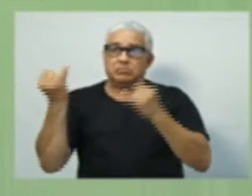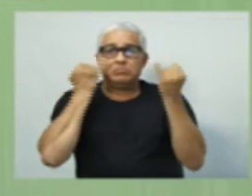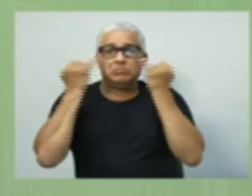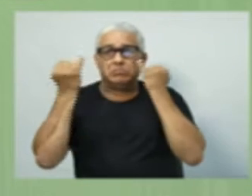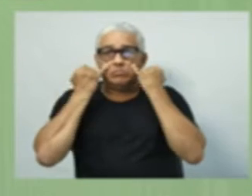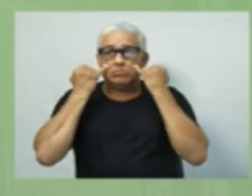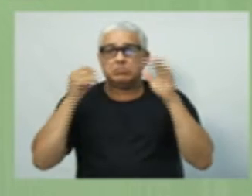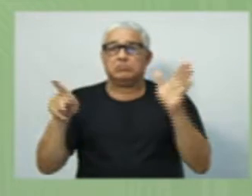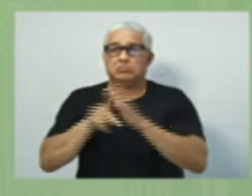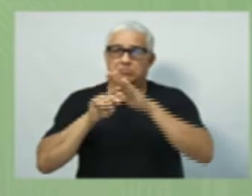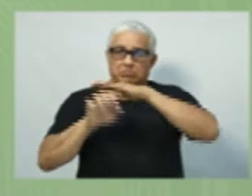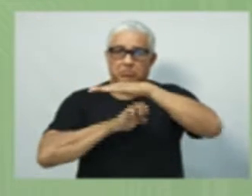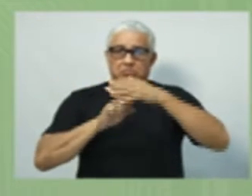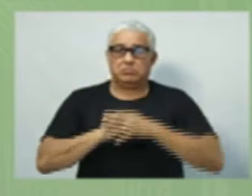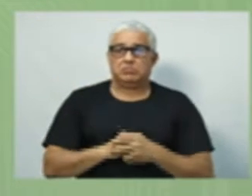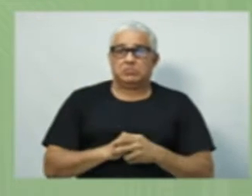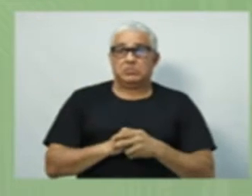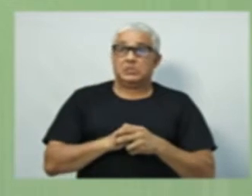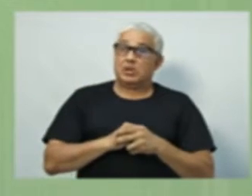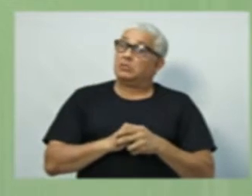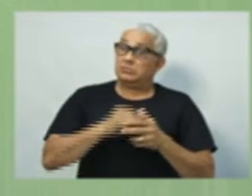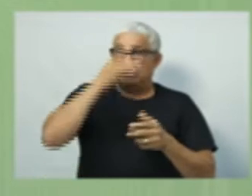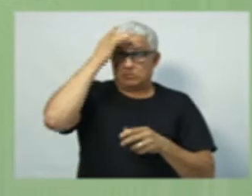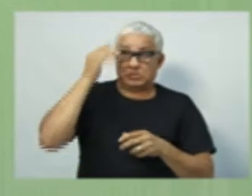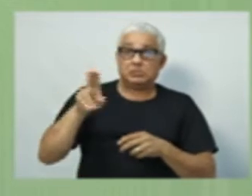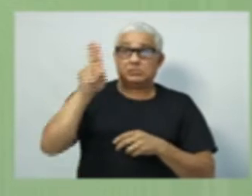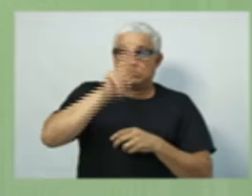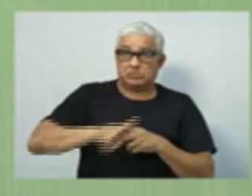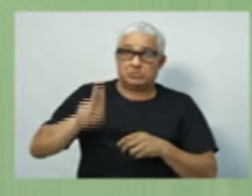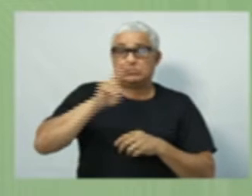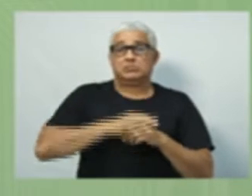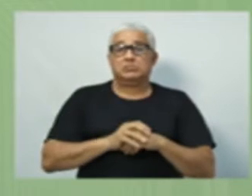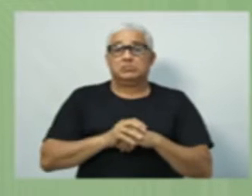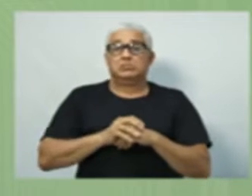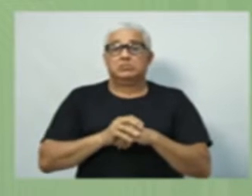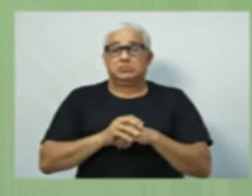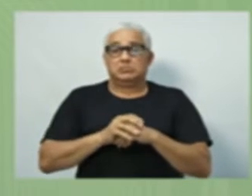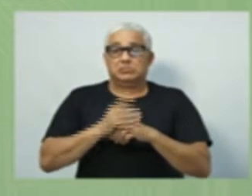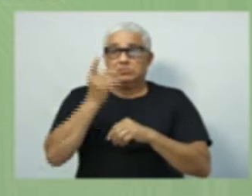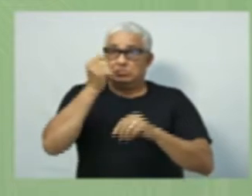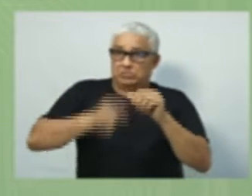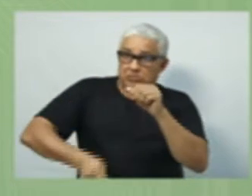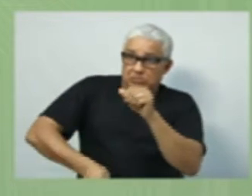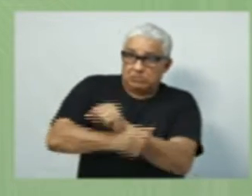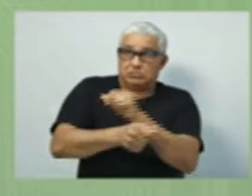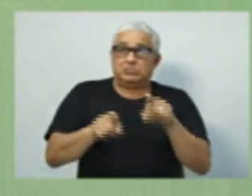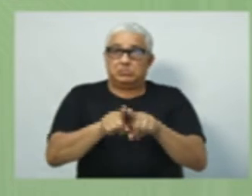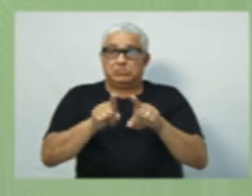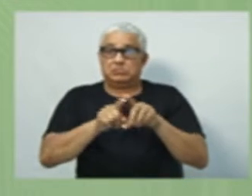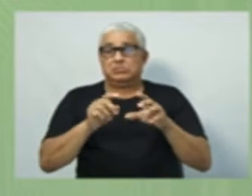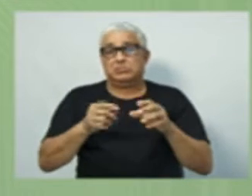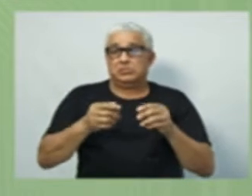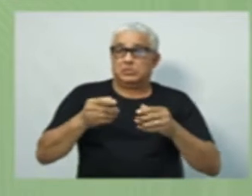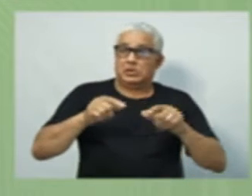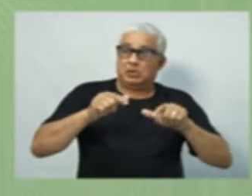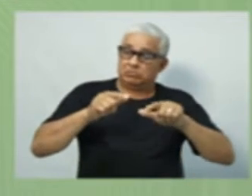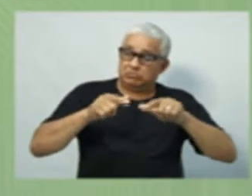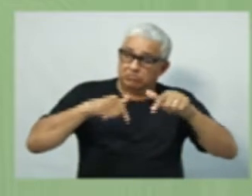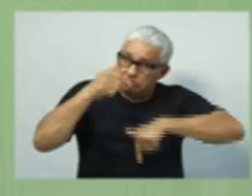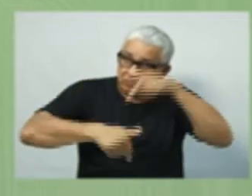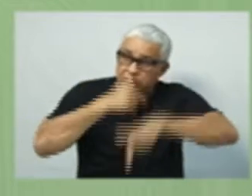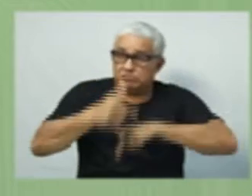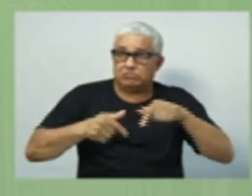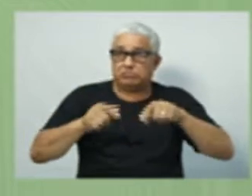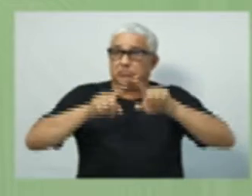as empresas que são os usuários nem quais usuários investidores empregados credores fornecedores e